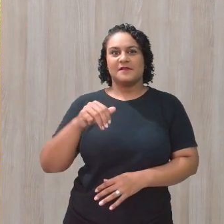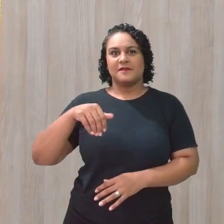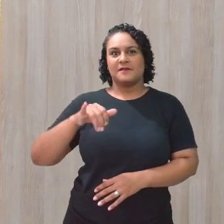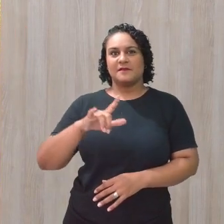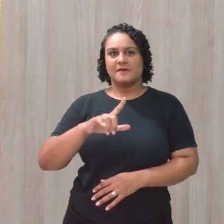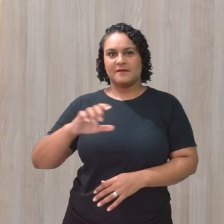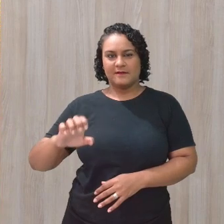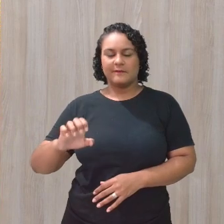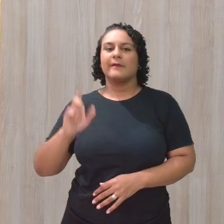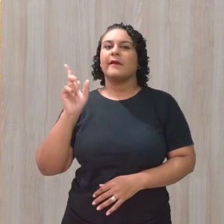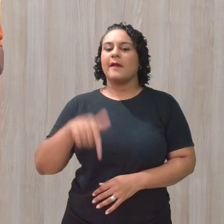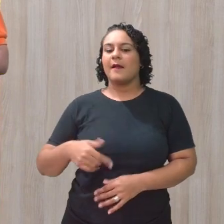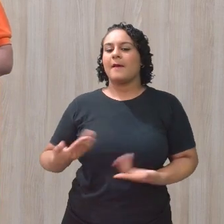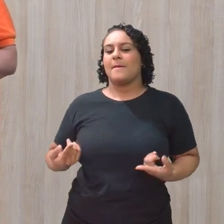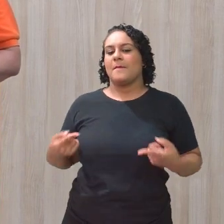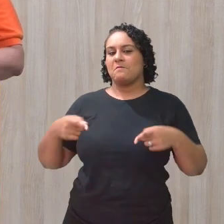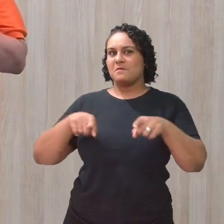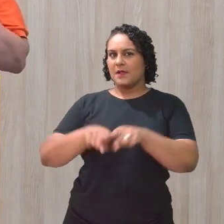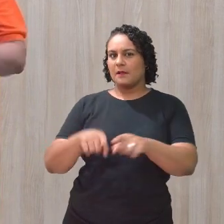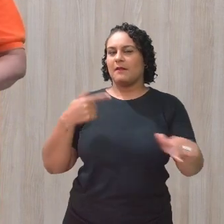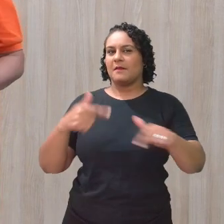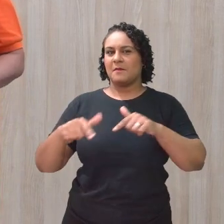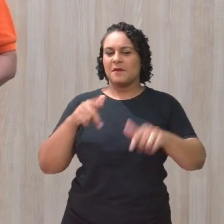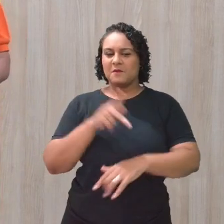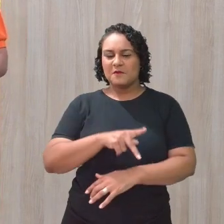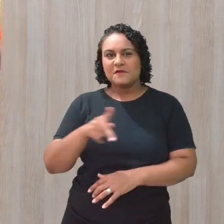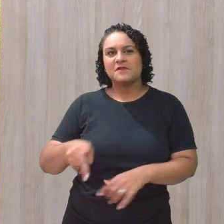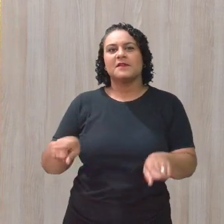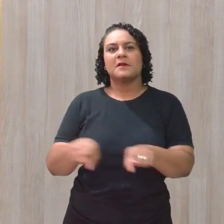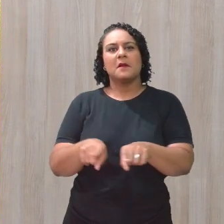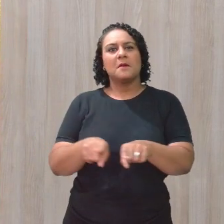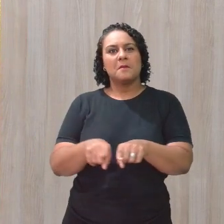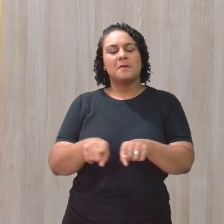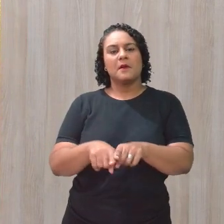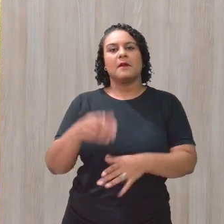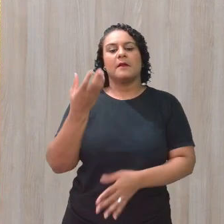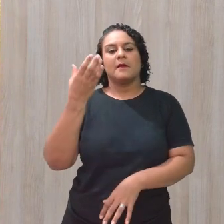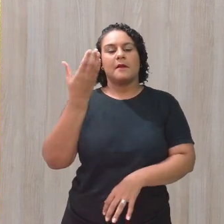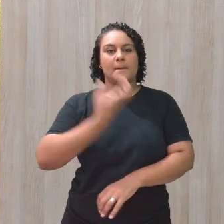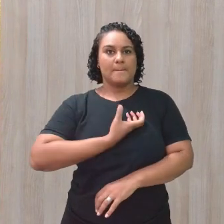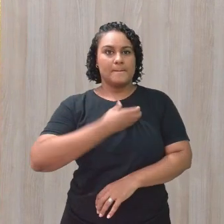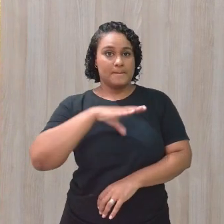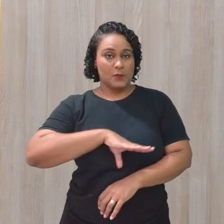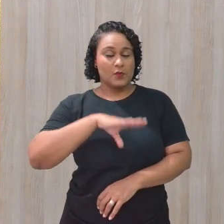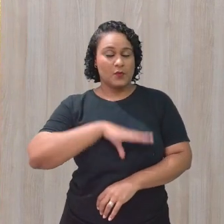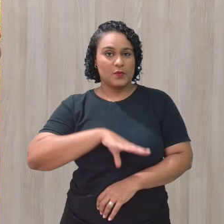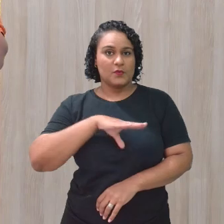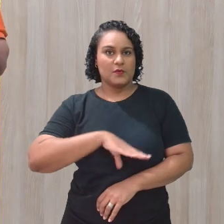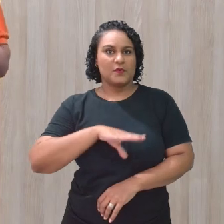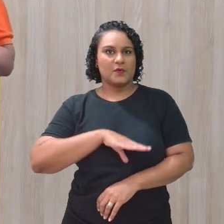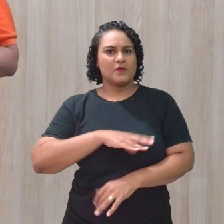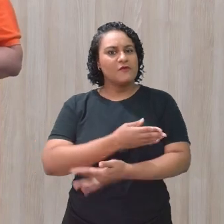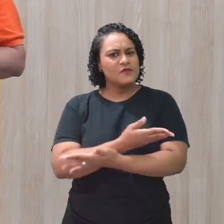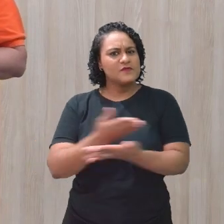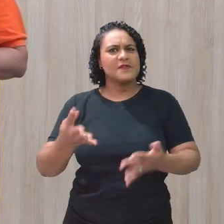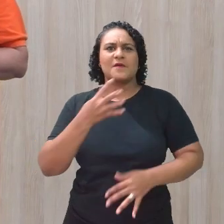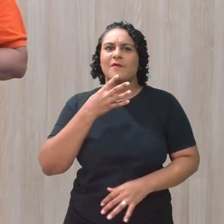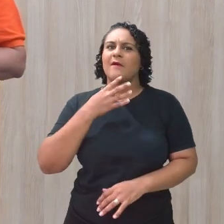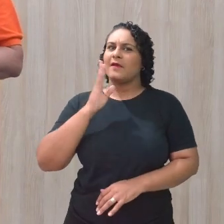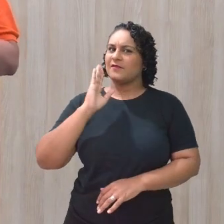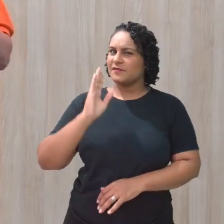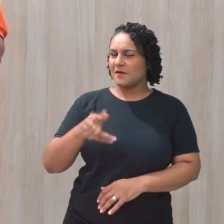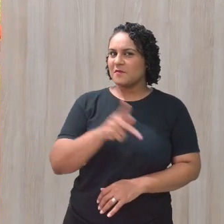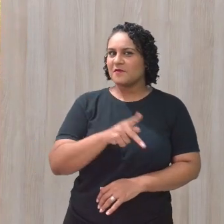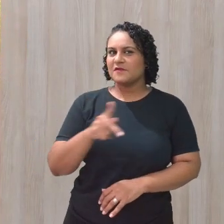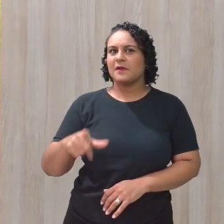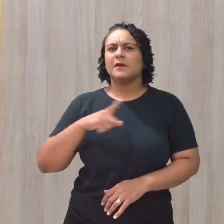que é a minha parceira de trabalho, professora também de língua portuguesa. Muitos de vocês já conhecem Camille,